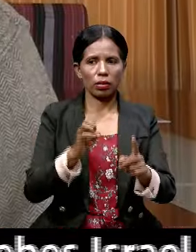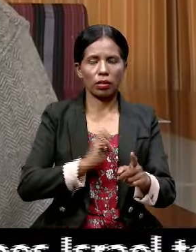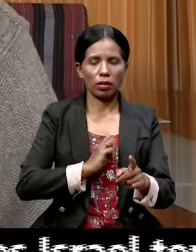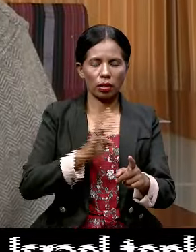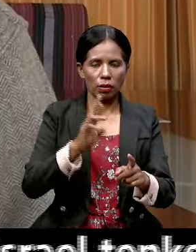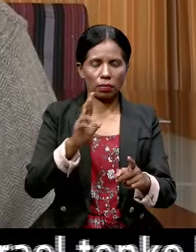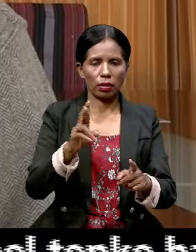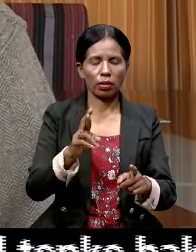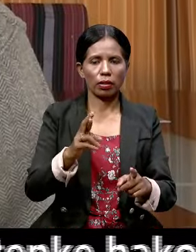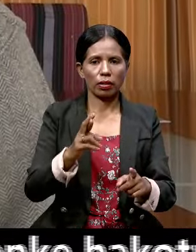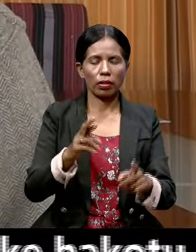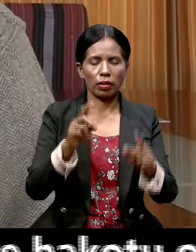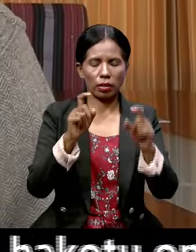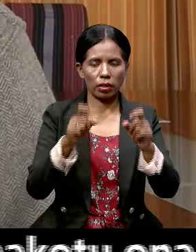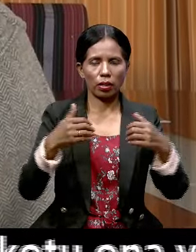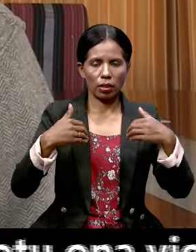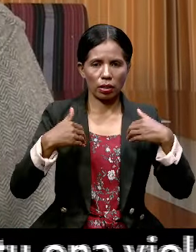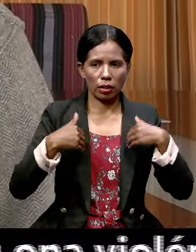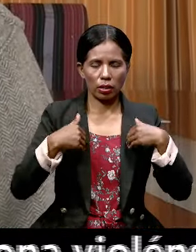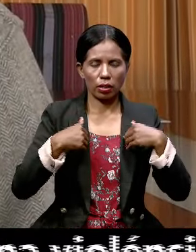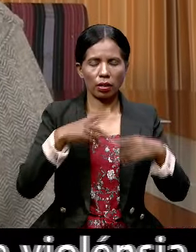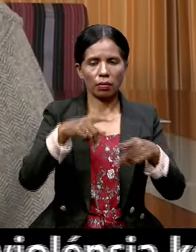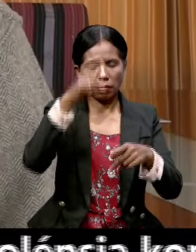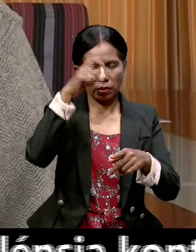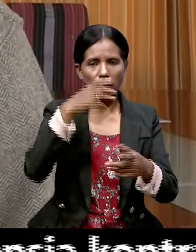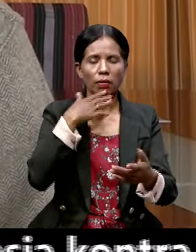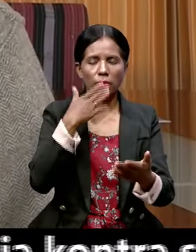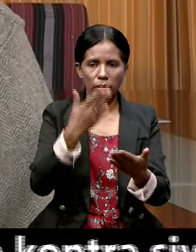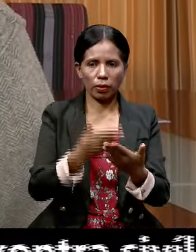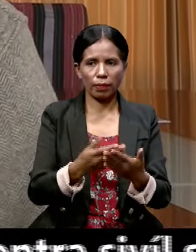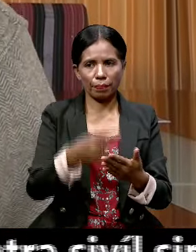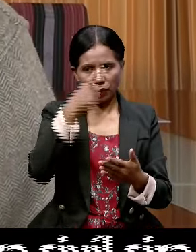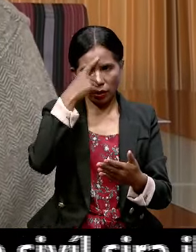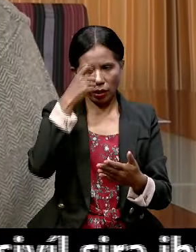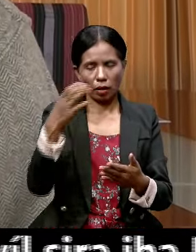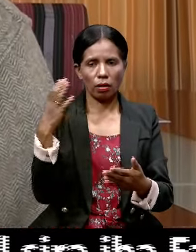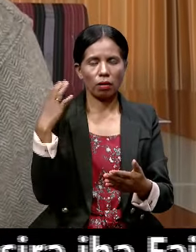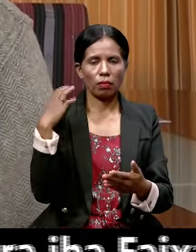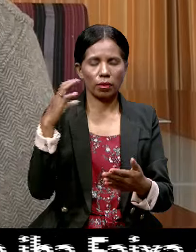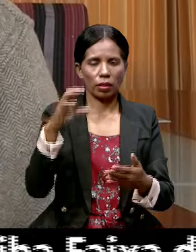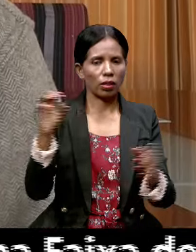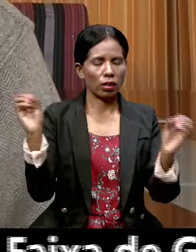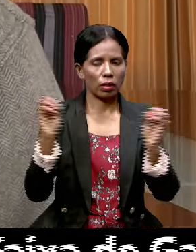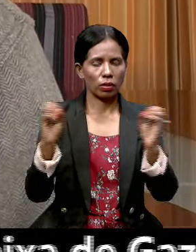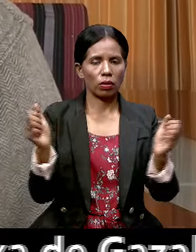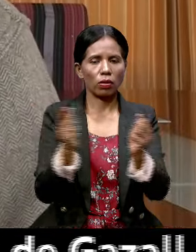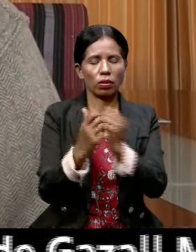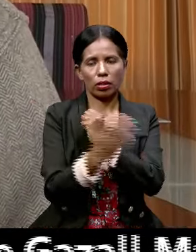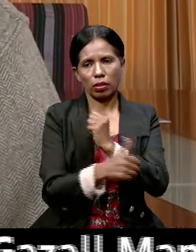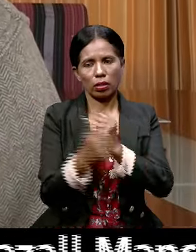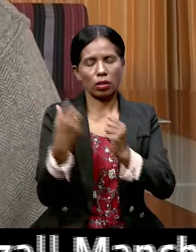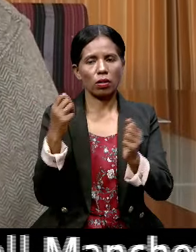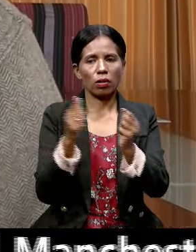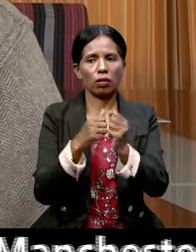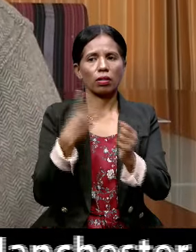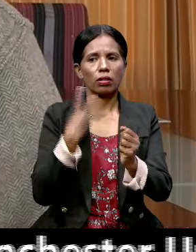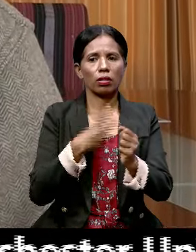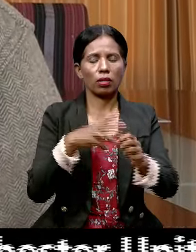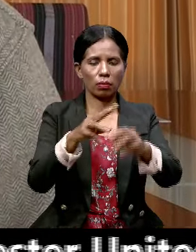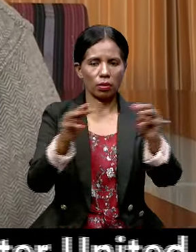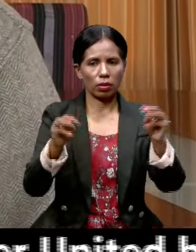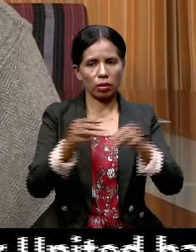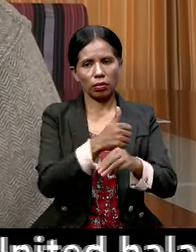warasi potensi lebe ye intelektual sir lebe dia tamba kompetisan la os orailir kompetisan entre ita munisip